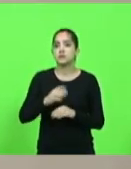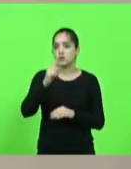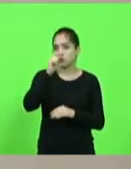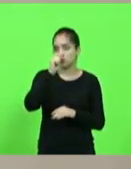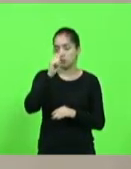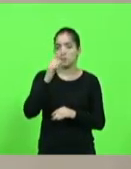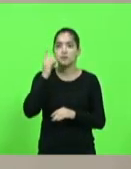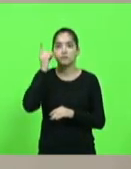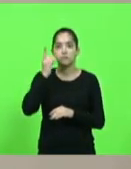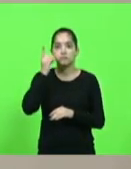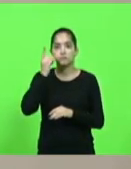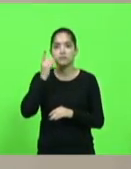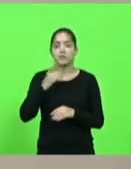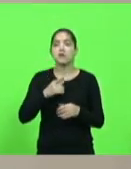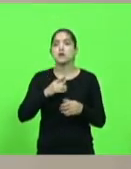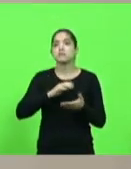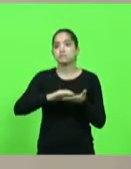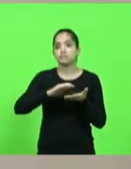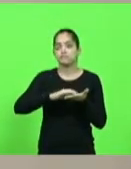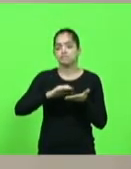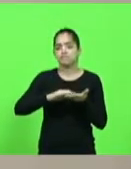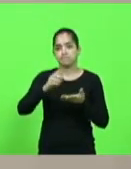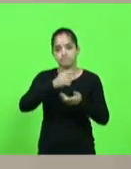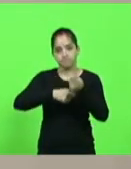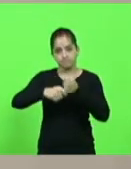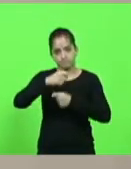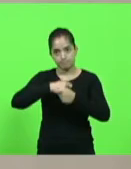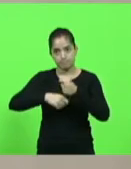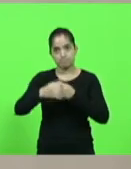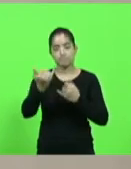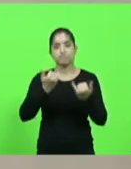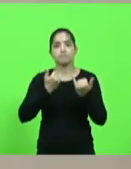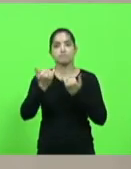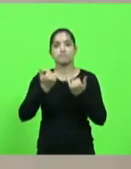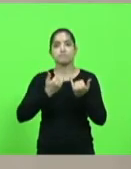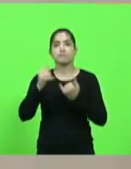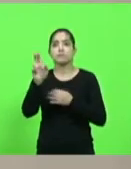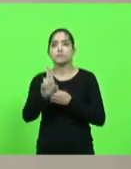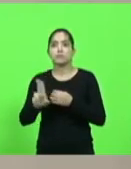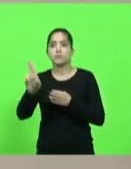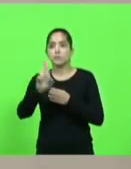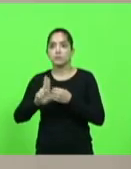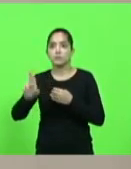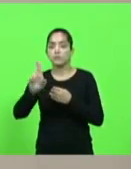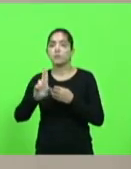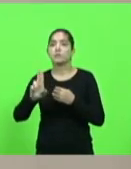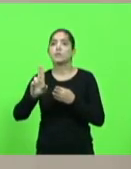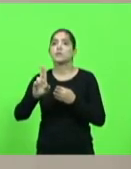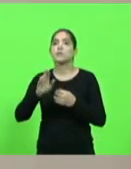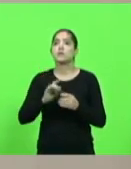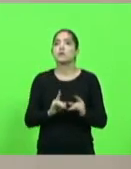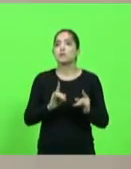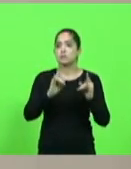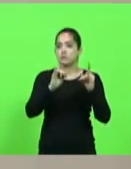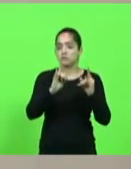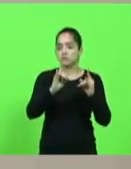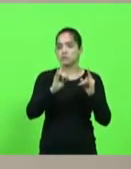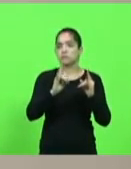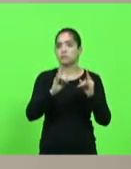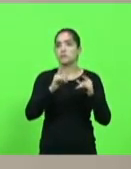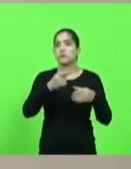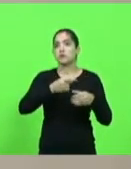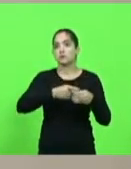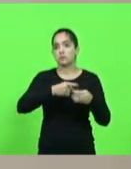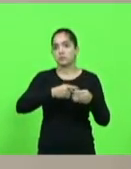solicitando ao secretário de Estado da Administração informações acerca da utilização do imóvel de propriedade do Estado de Santa Catarina, localizados no